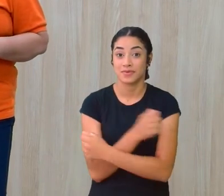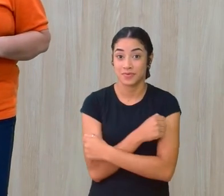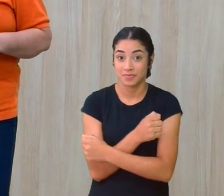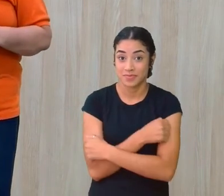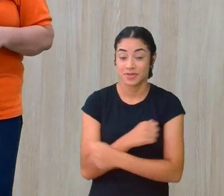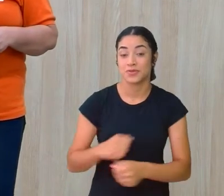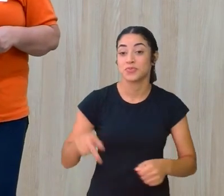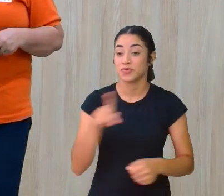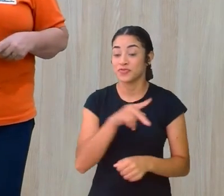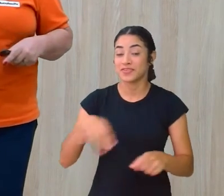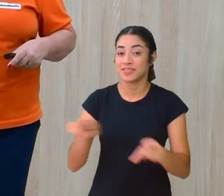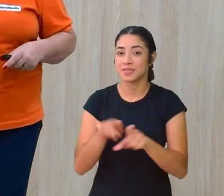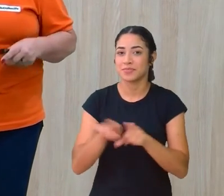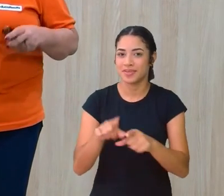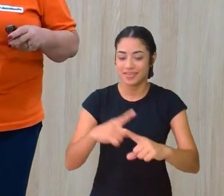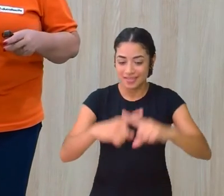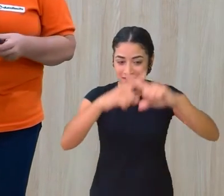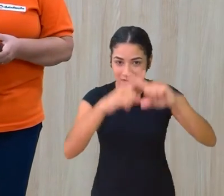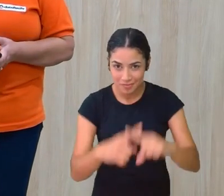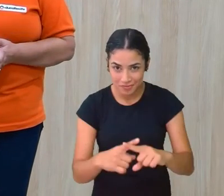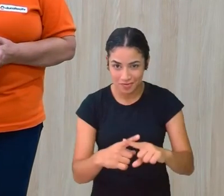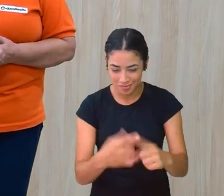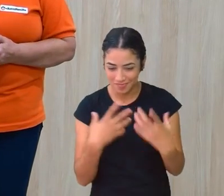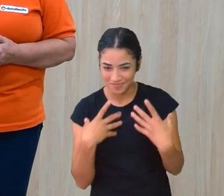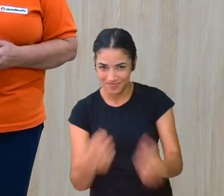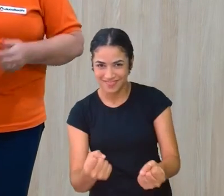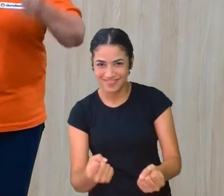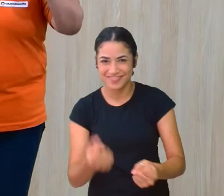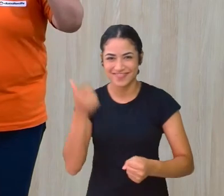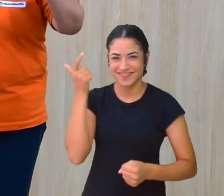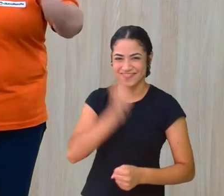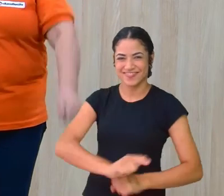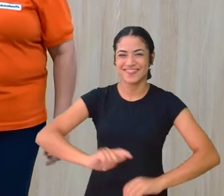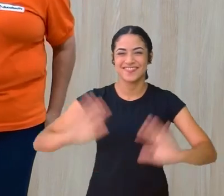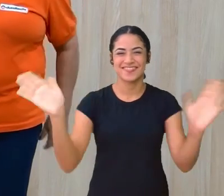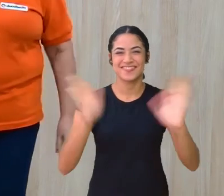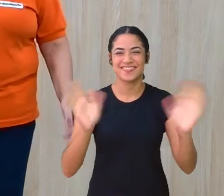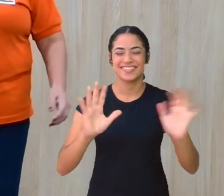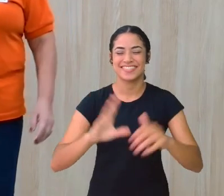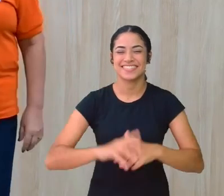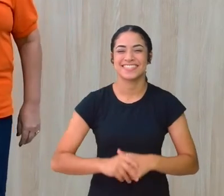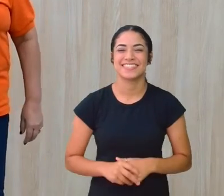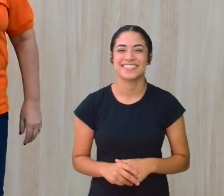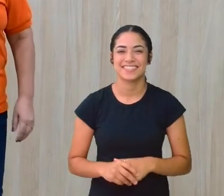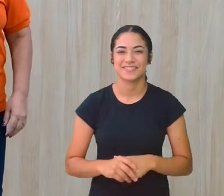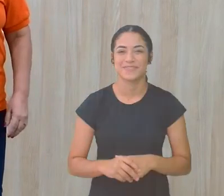professora Cláudia. Desafio, eu acho que foi cumprido. Tchau, tchau, pessoal.